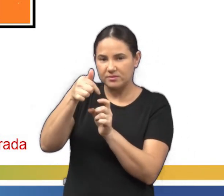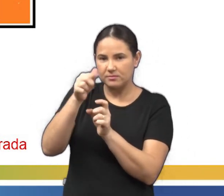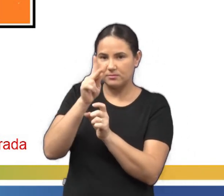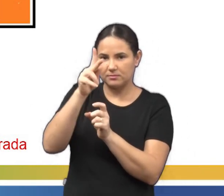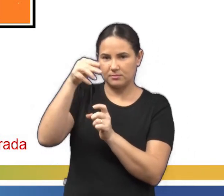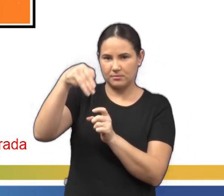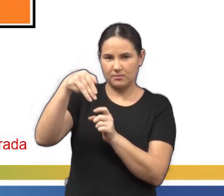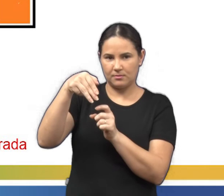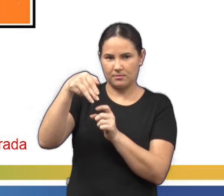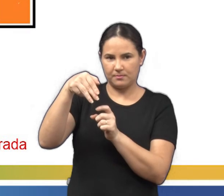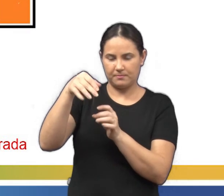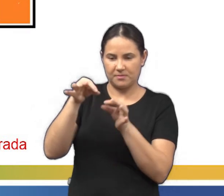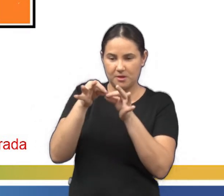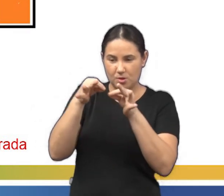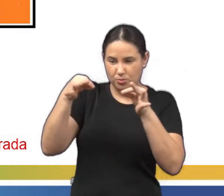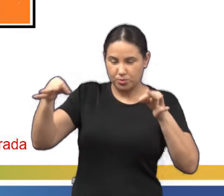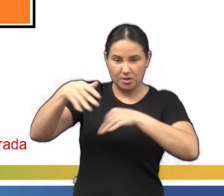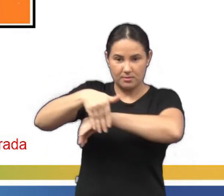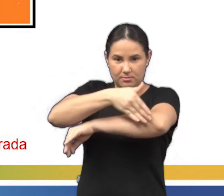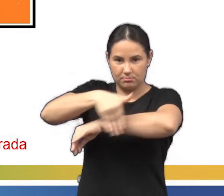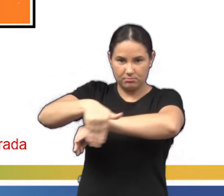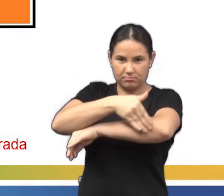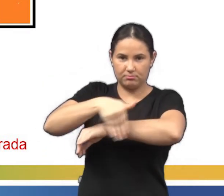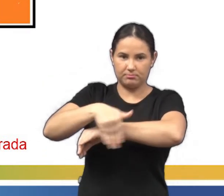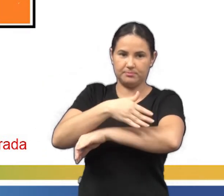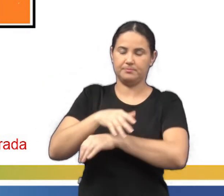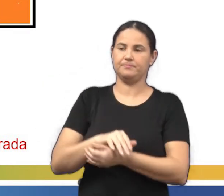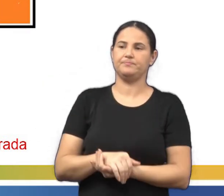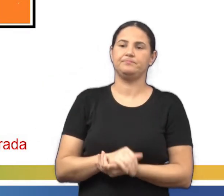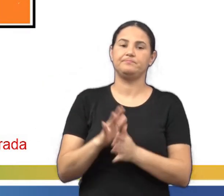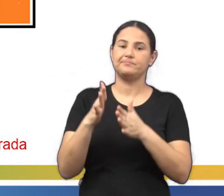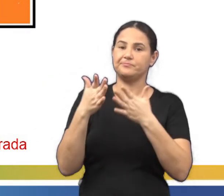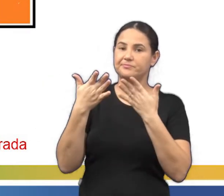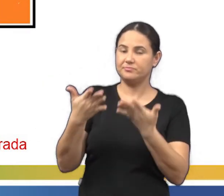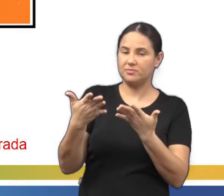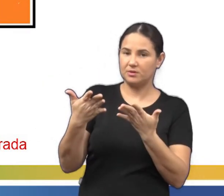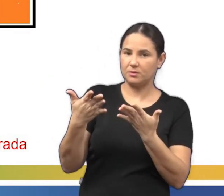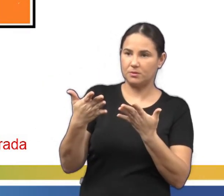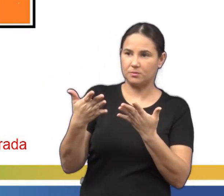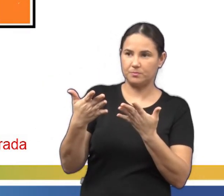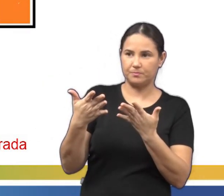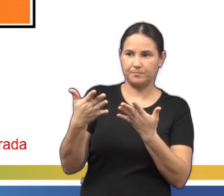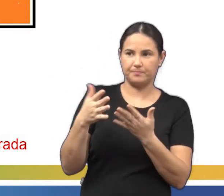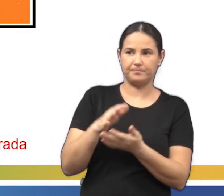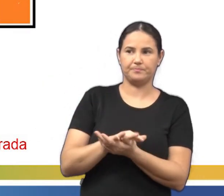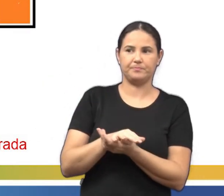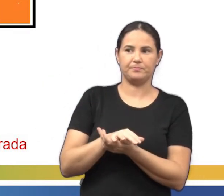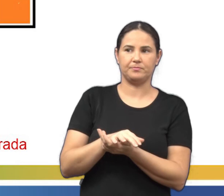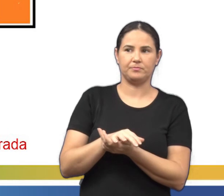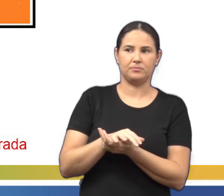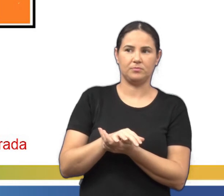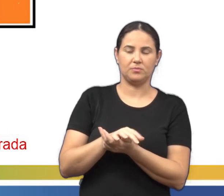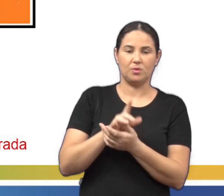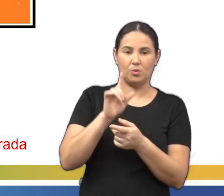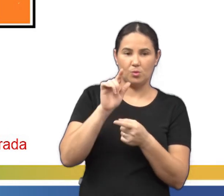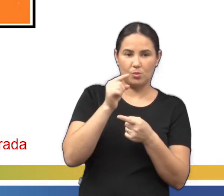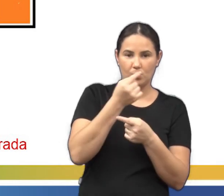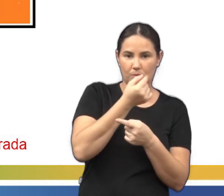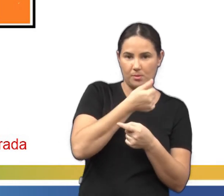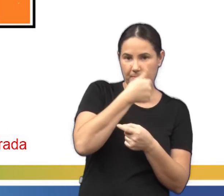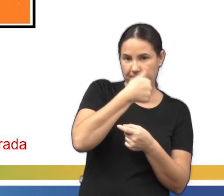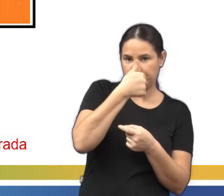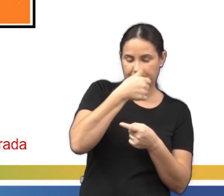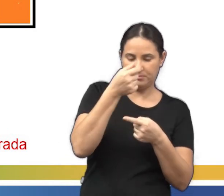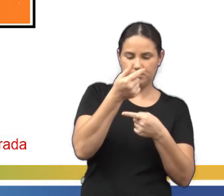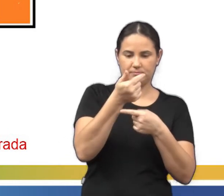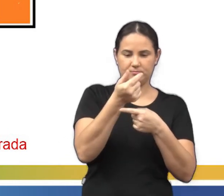quilômetros de extensão aí na minha estrada. Então, a primeira fez 2/5.